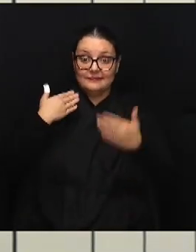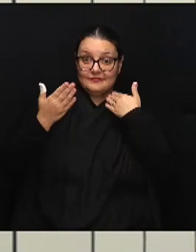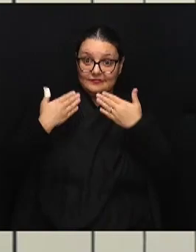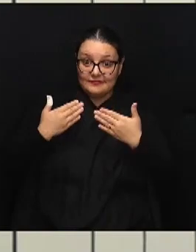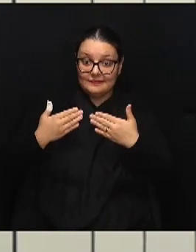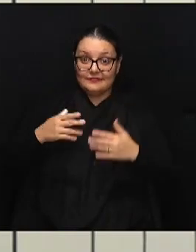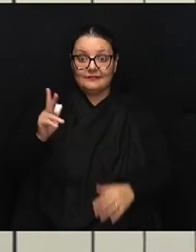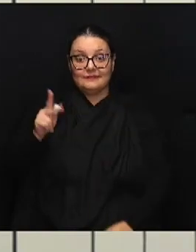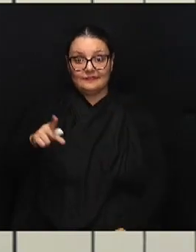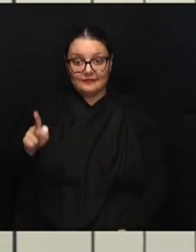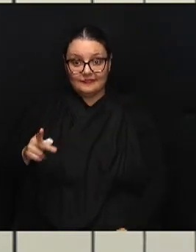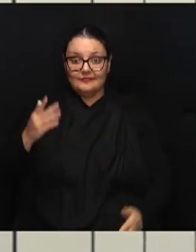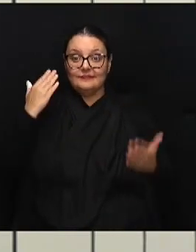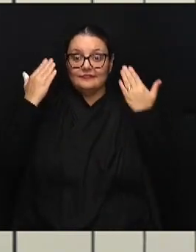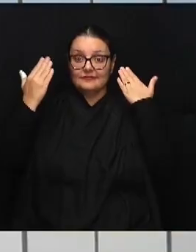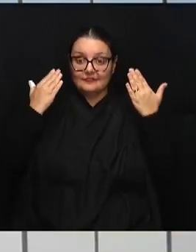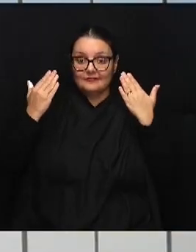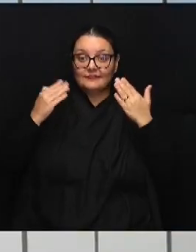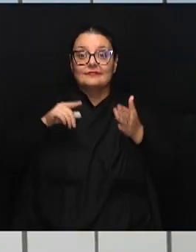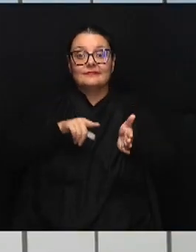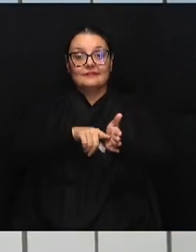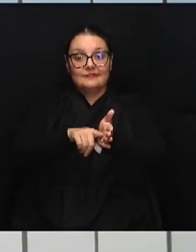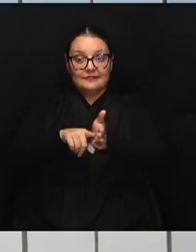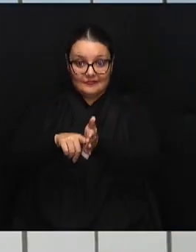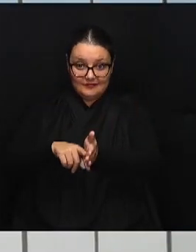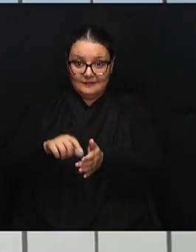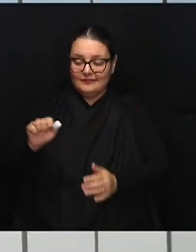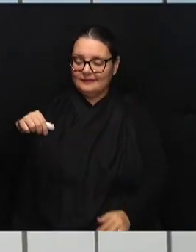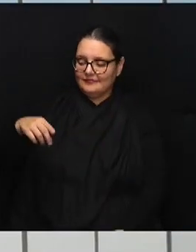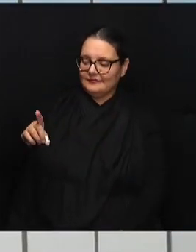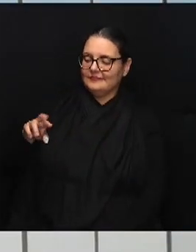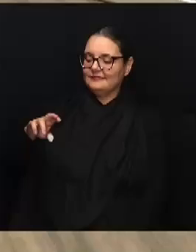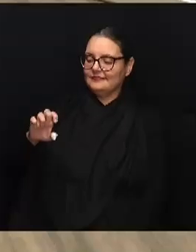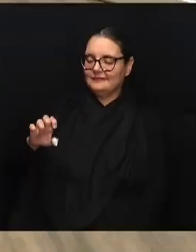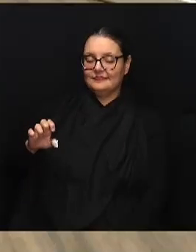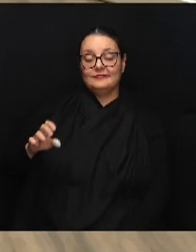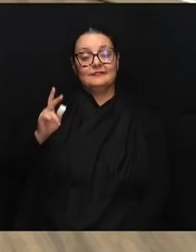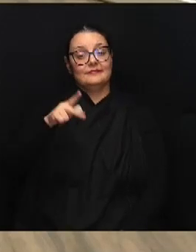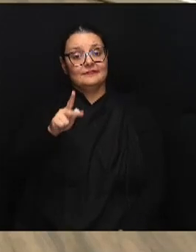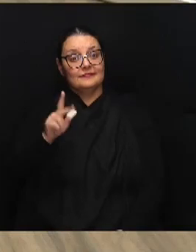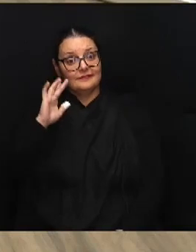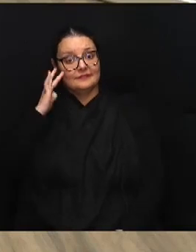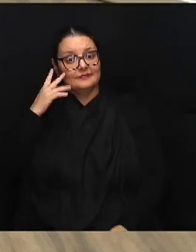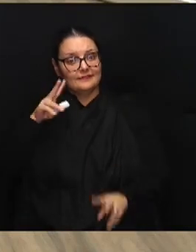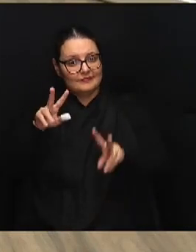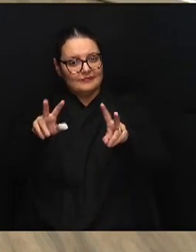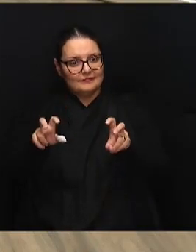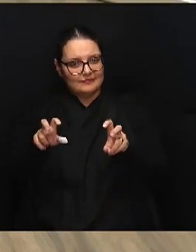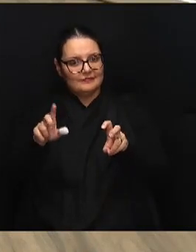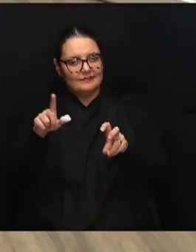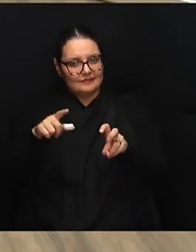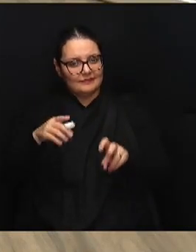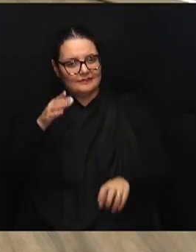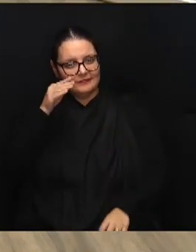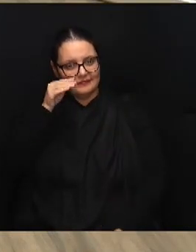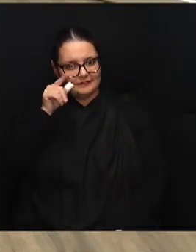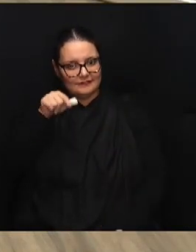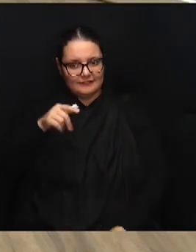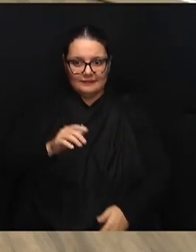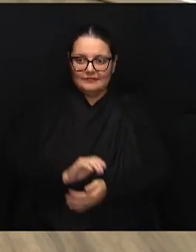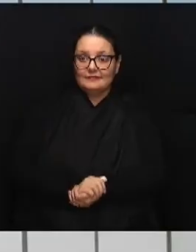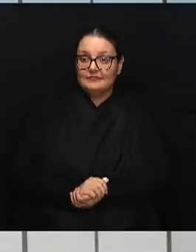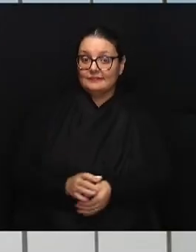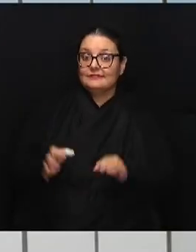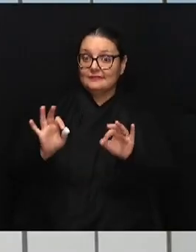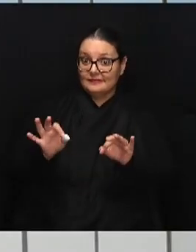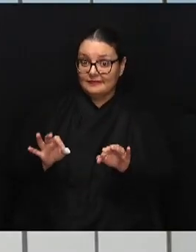com o professor, psicólogo e pesquisador André Torres. Professor, acho que esse tema é bastante curioso, né? Com